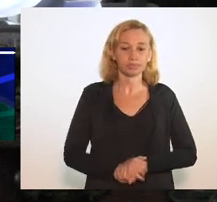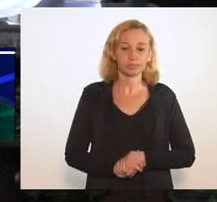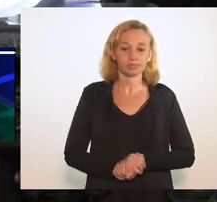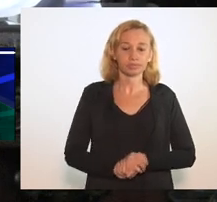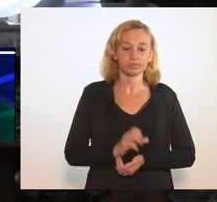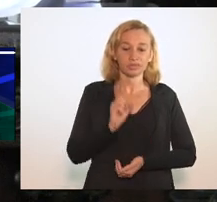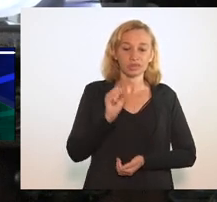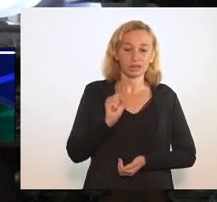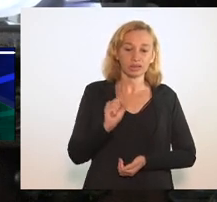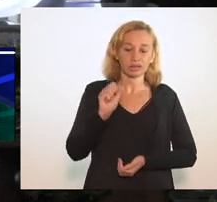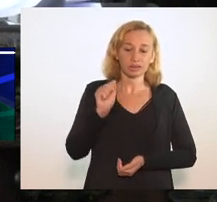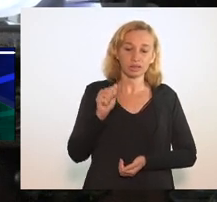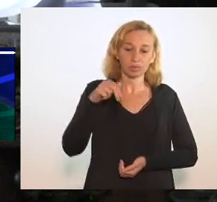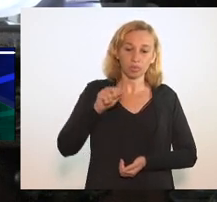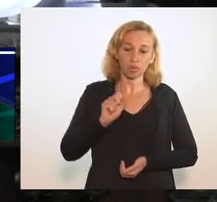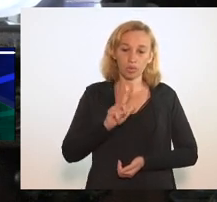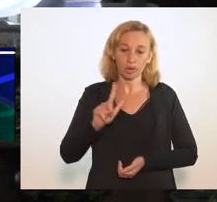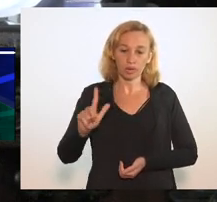Samuel Malafaia.